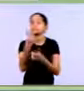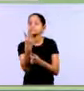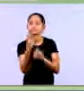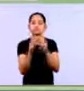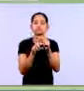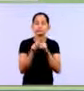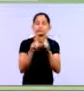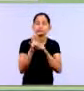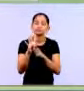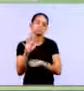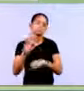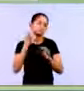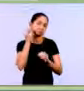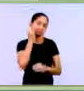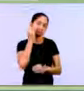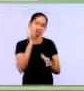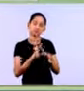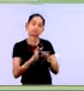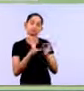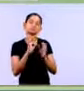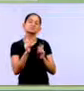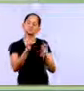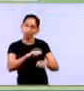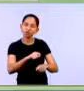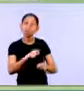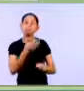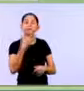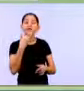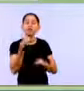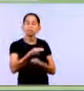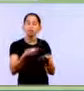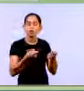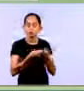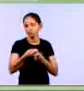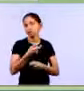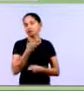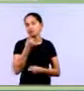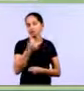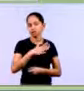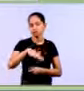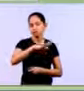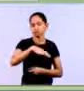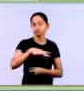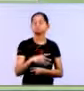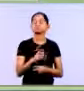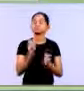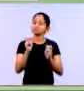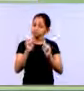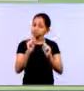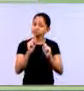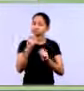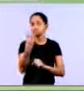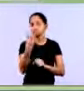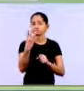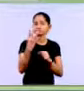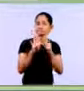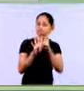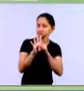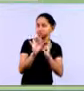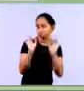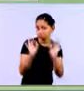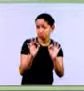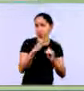ente político concede ao sujeito passivo a possibilidade de parcelar o crédito que ele